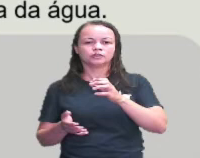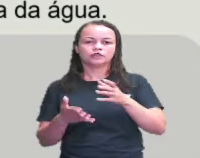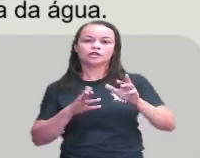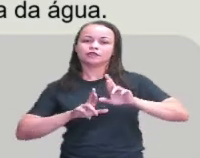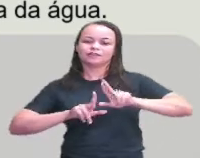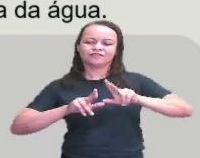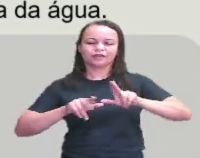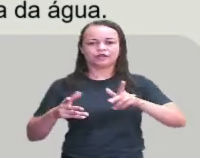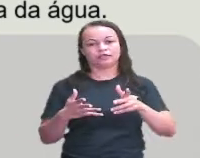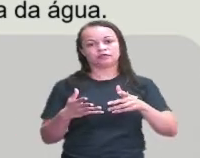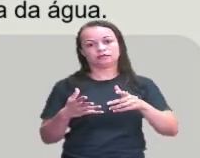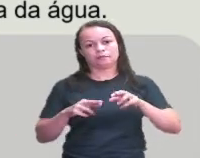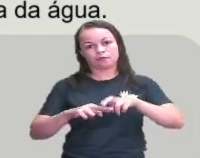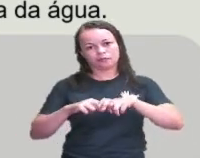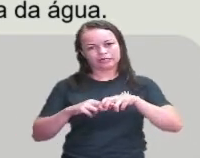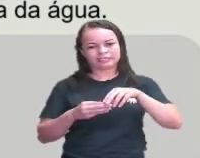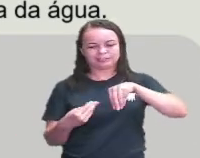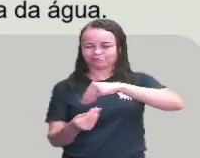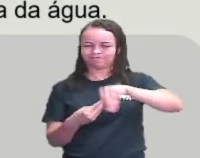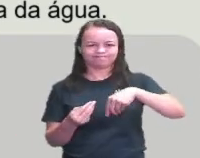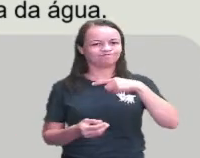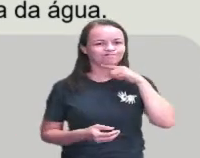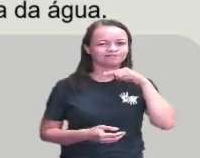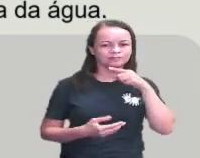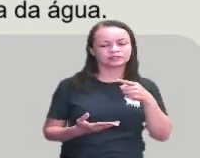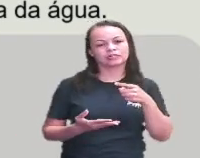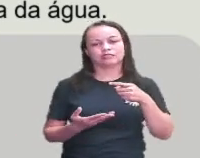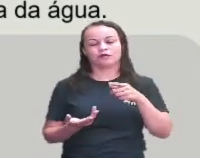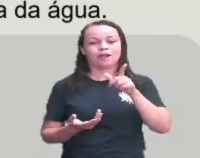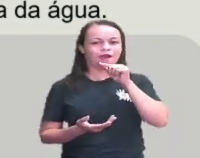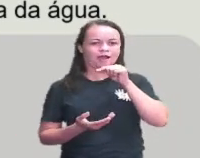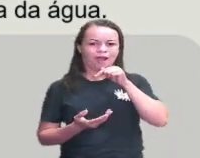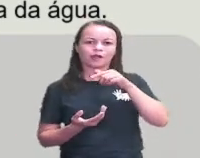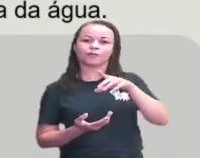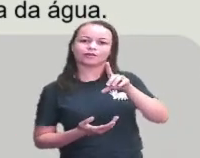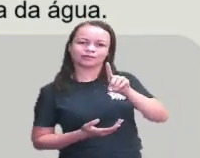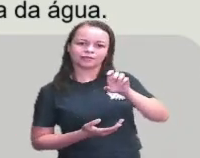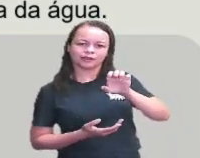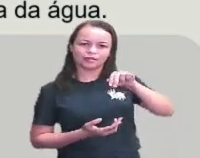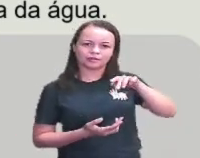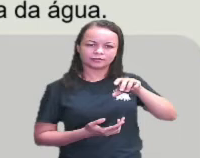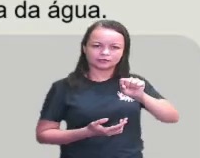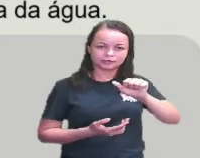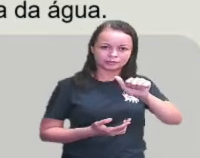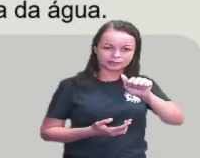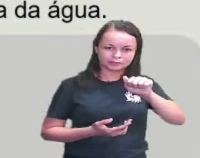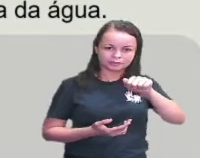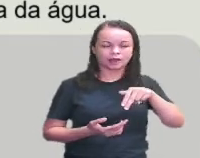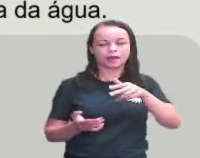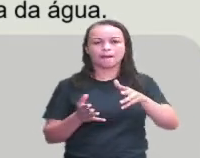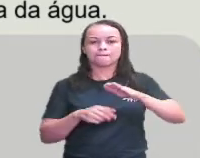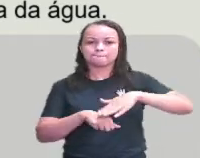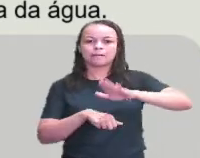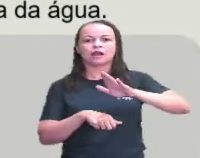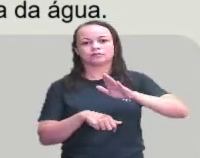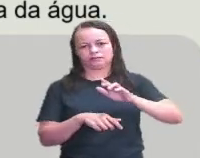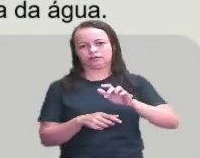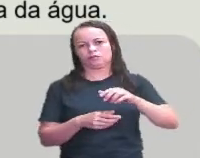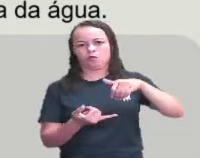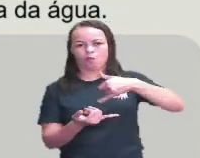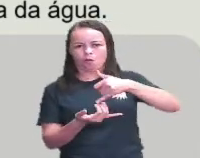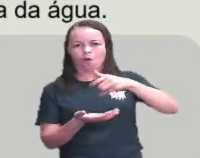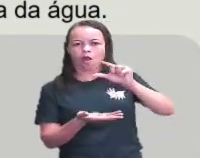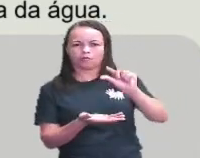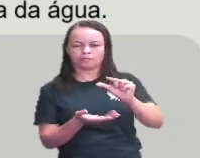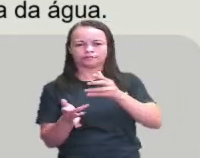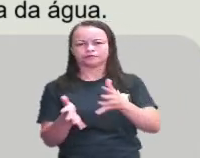ocorre. Além disso, a água é mais densa do que o óleo. Mesmo visualmente, se eu perguntasse para vocês